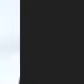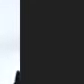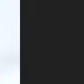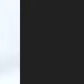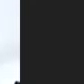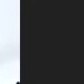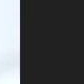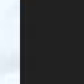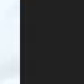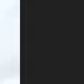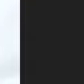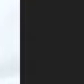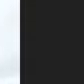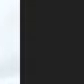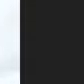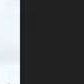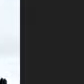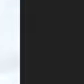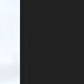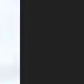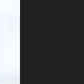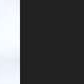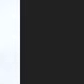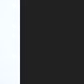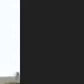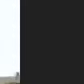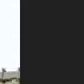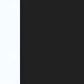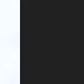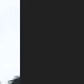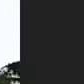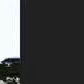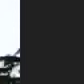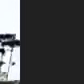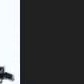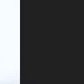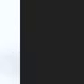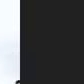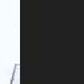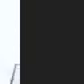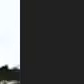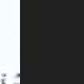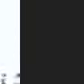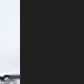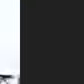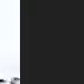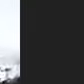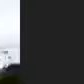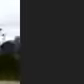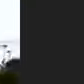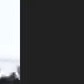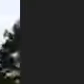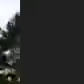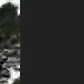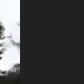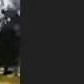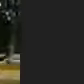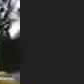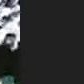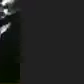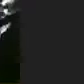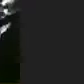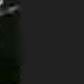fora, literalmente, em plena pandemia, André. Foi essa forma que a empresa respondeu. Sim.